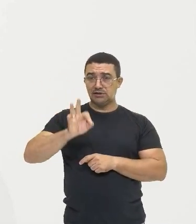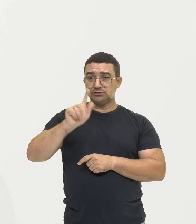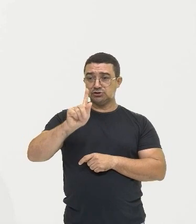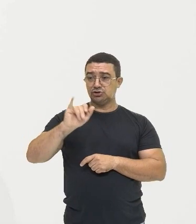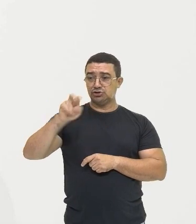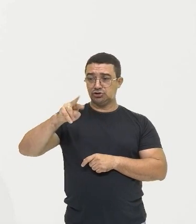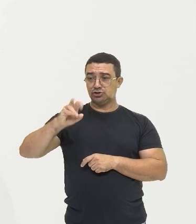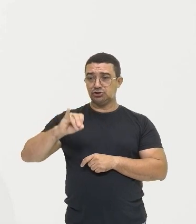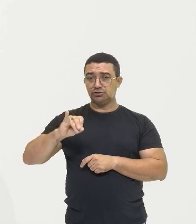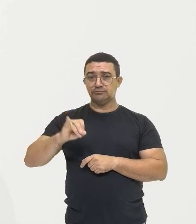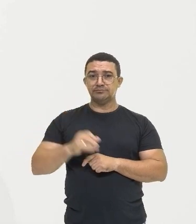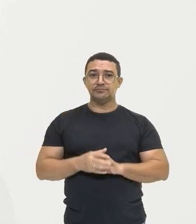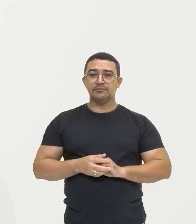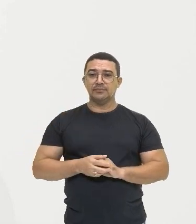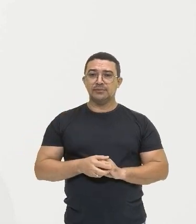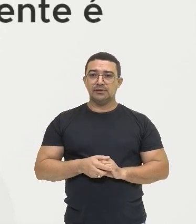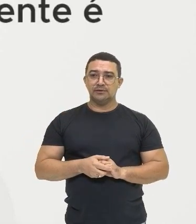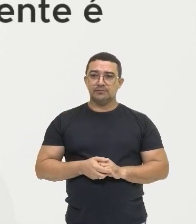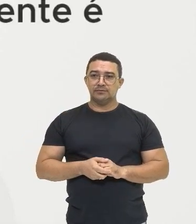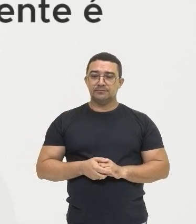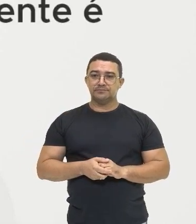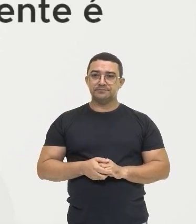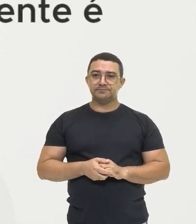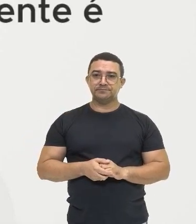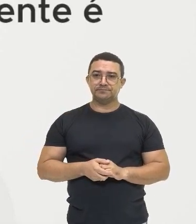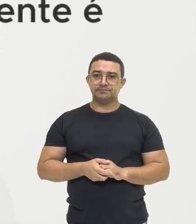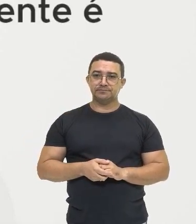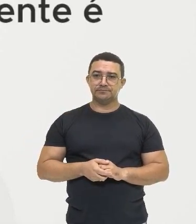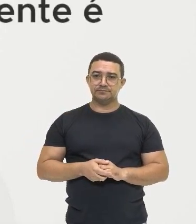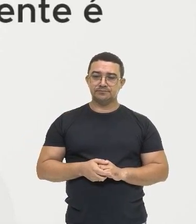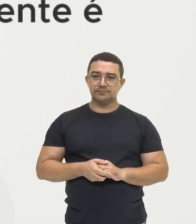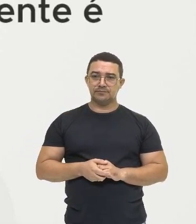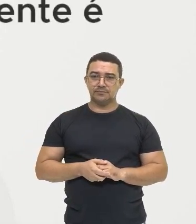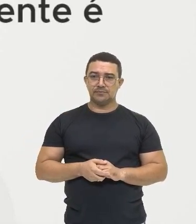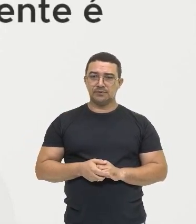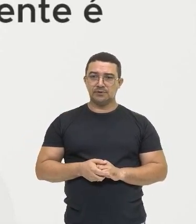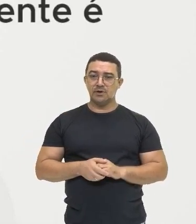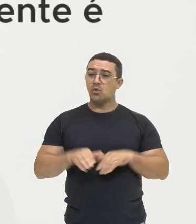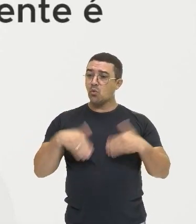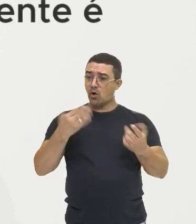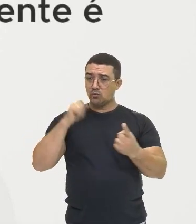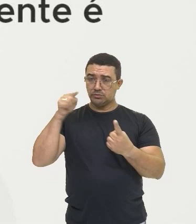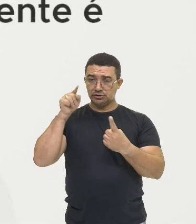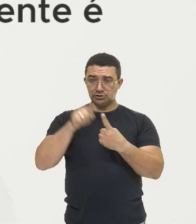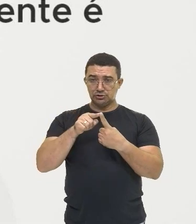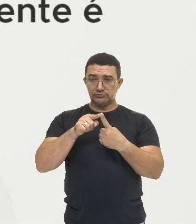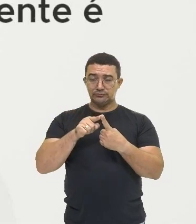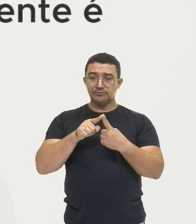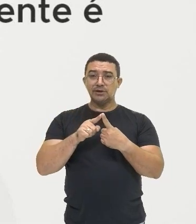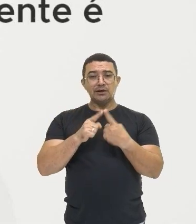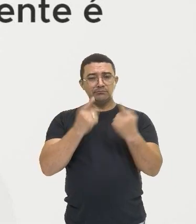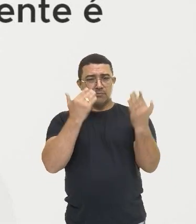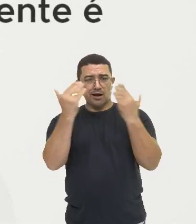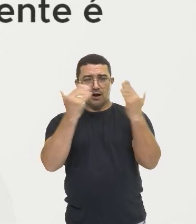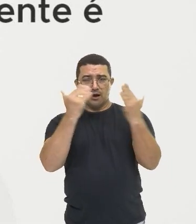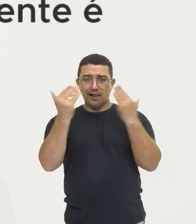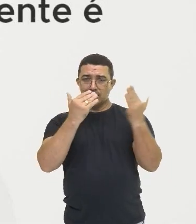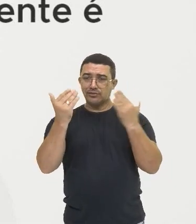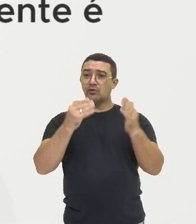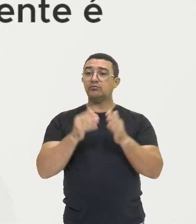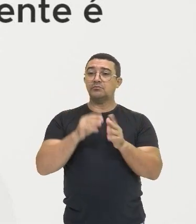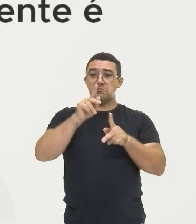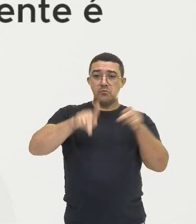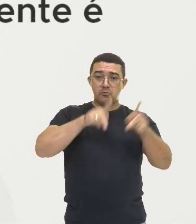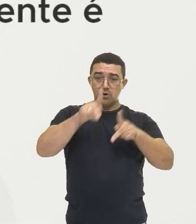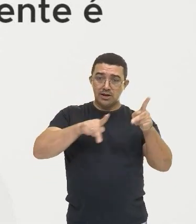duas formas estão corretas, tudo bem? E aí, qual é o objetivo? É analisar a relação entre